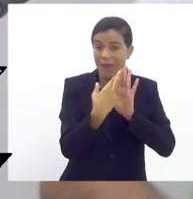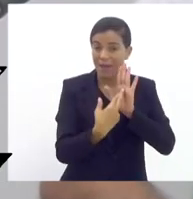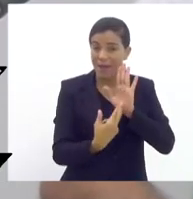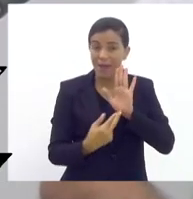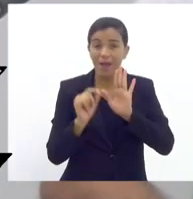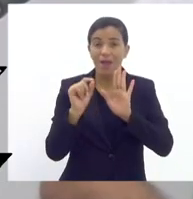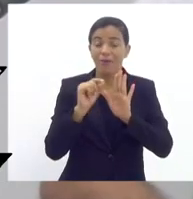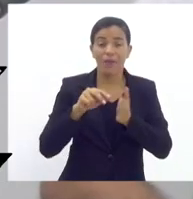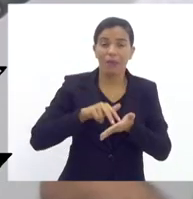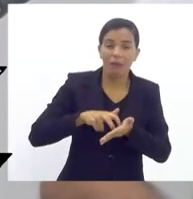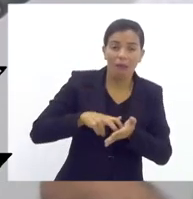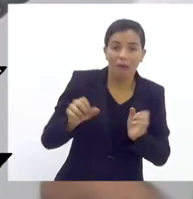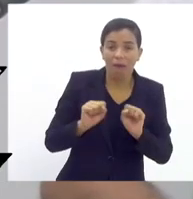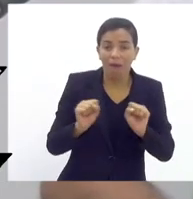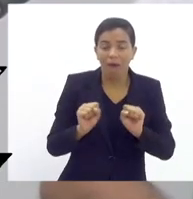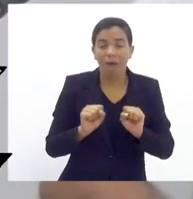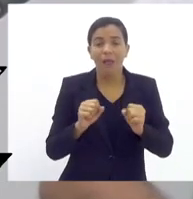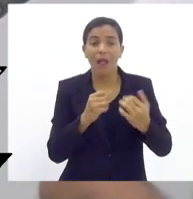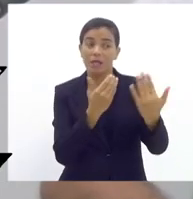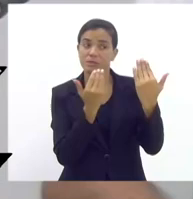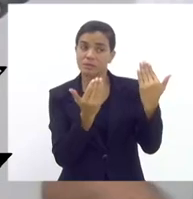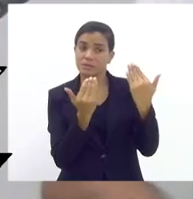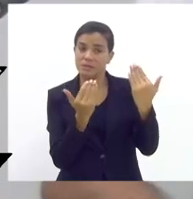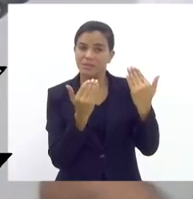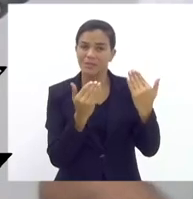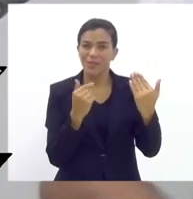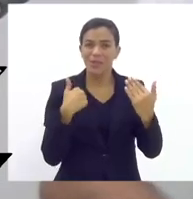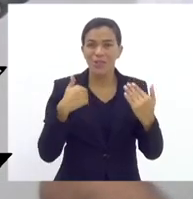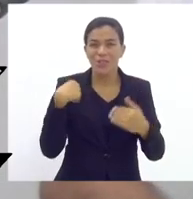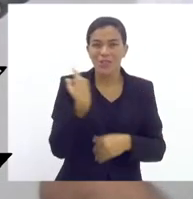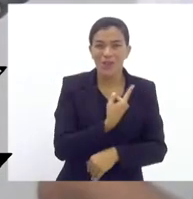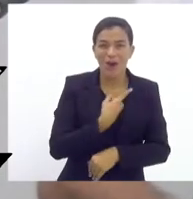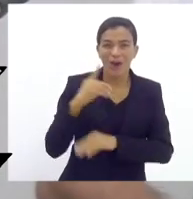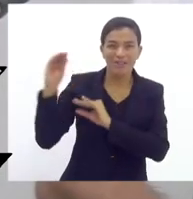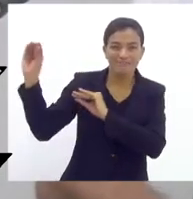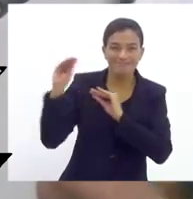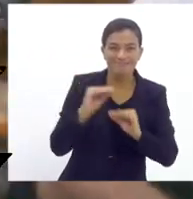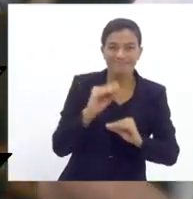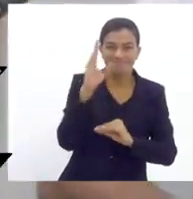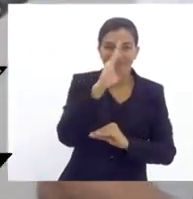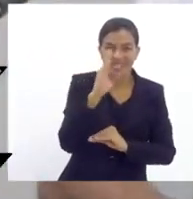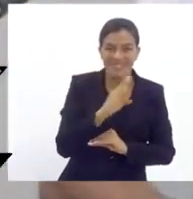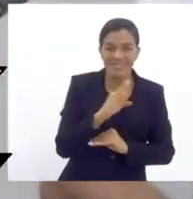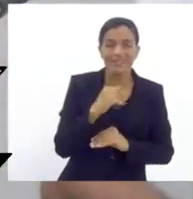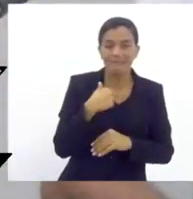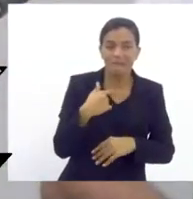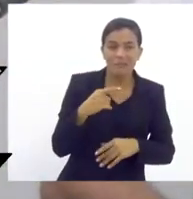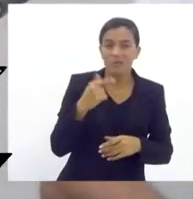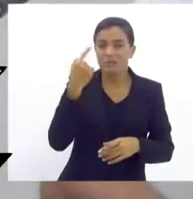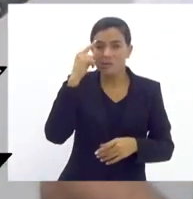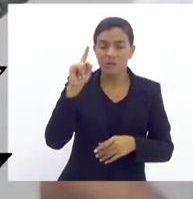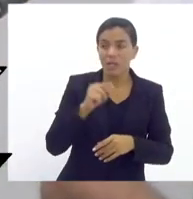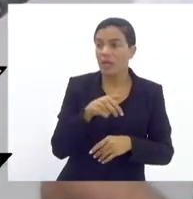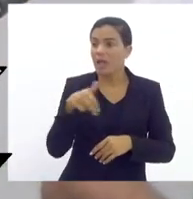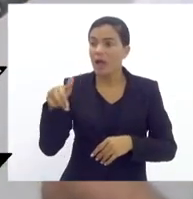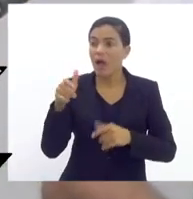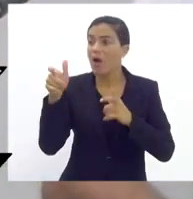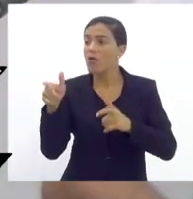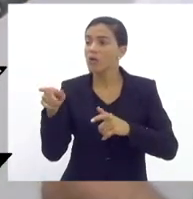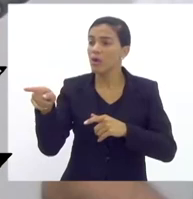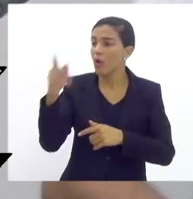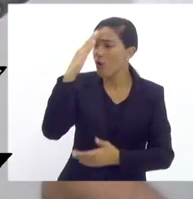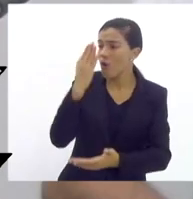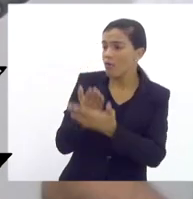é em segurança é desconfianças aos Imigrantes São desconfiantes não sabe onde vai não sabe em quem